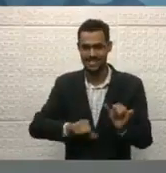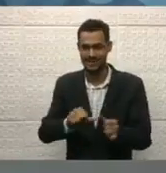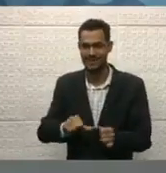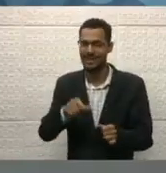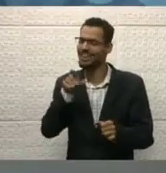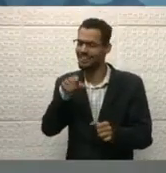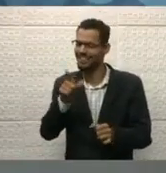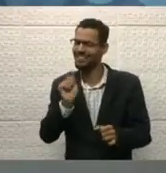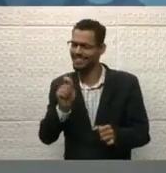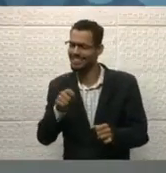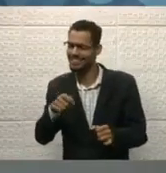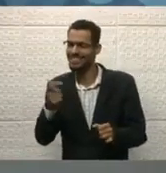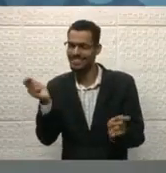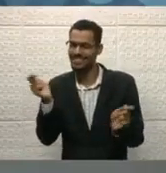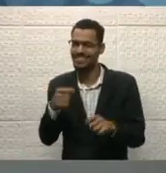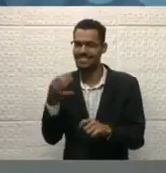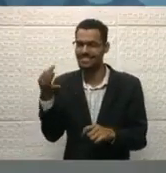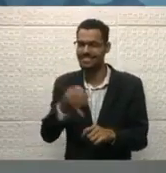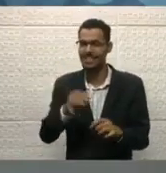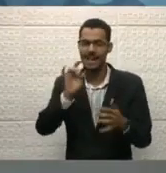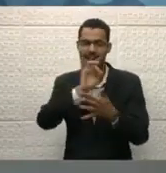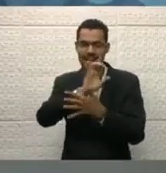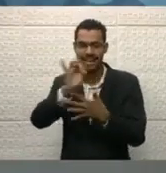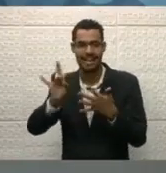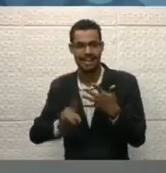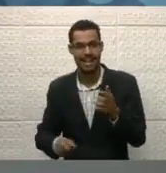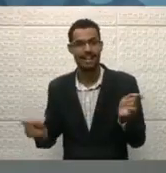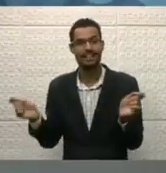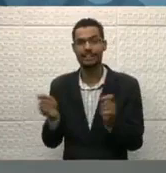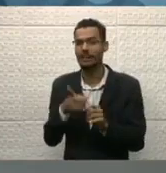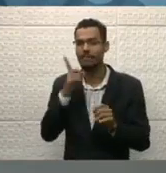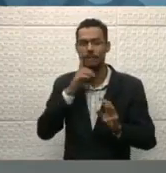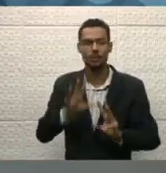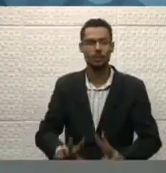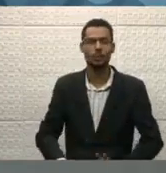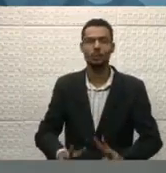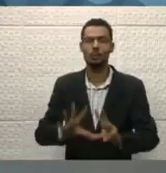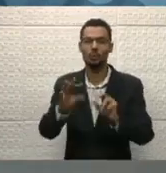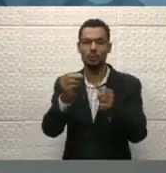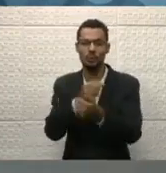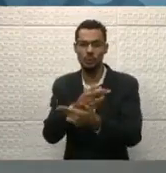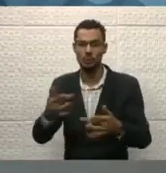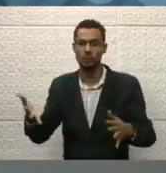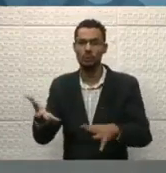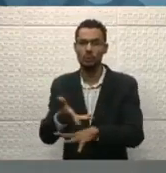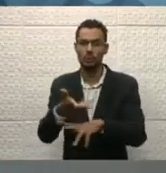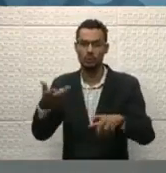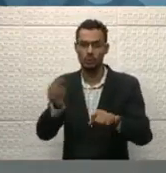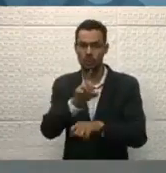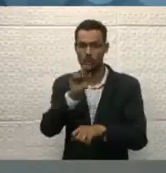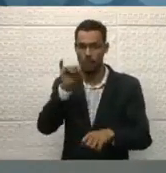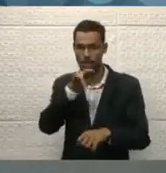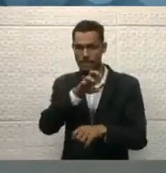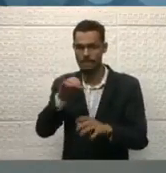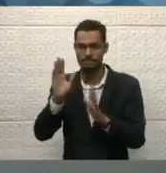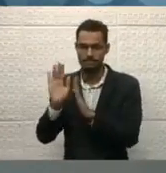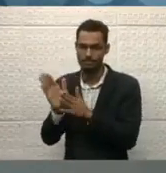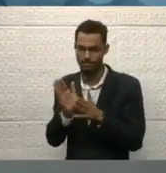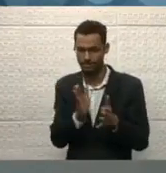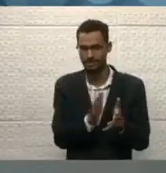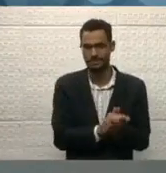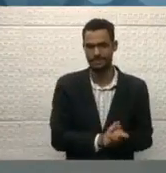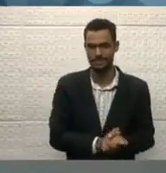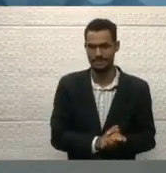ela vai satisfazer cada uma daquelas condições para todos os elementos do domínio e todos os escalares